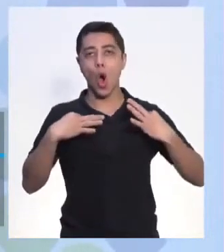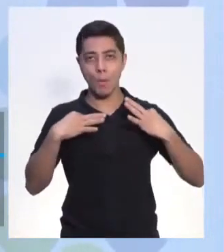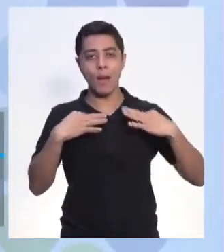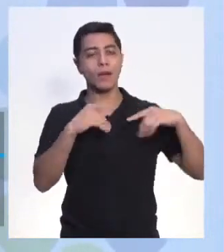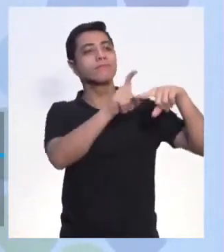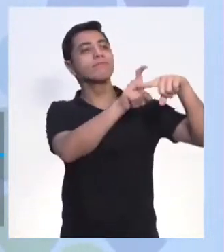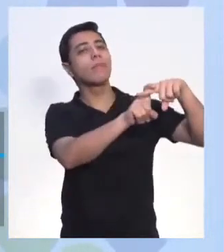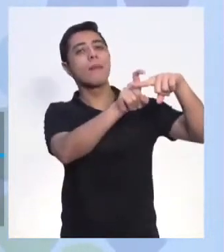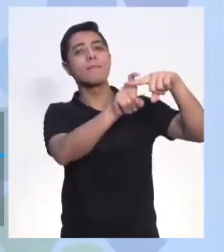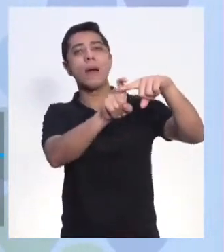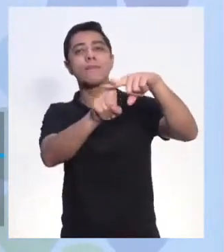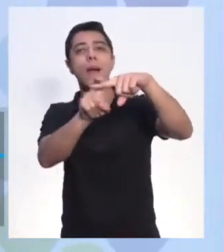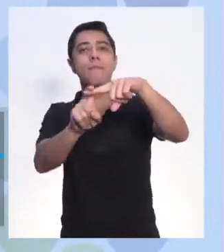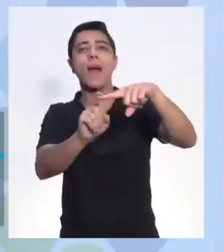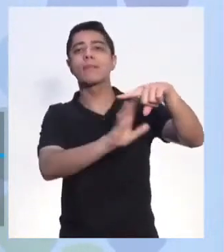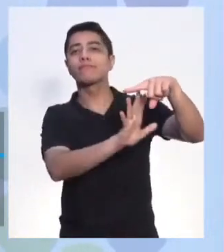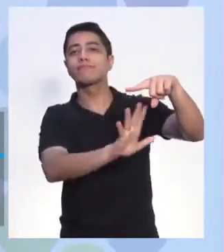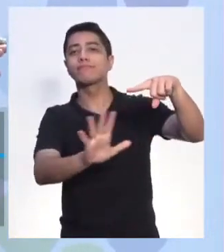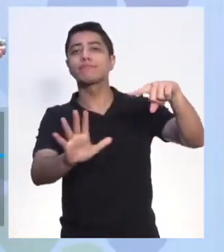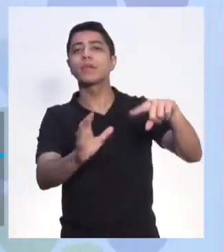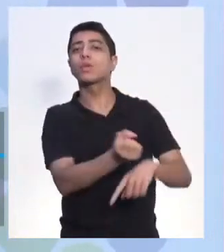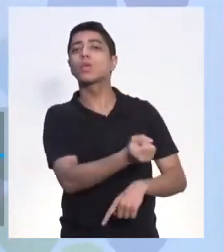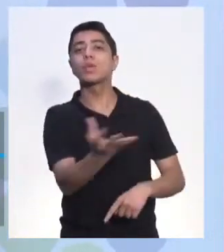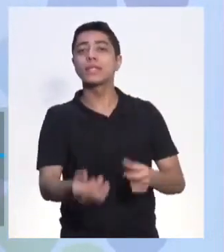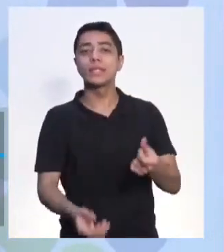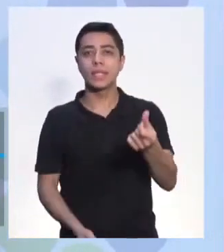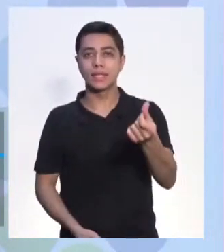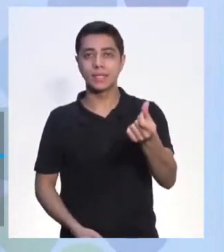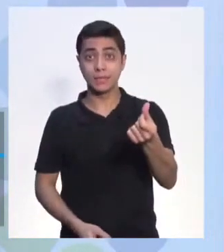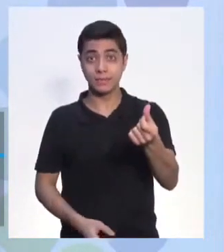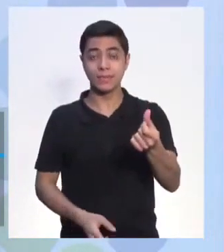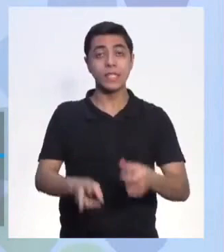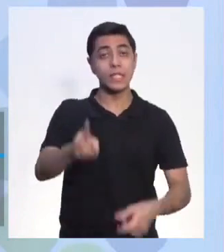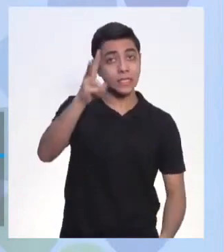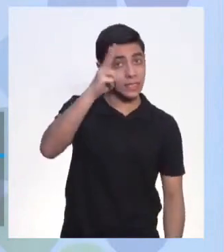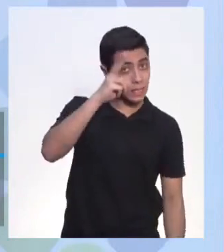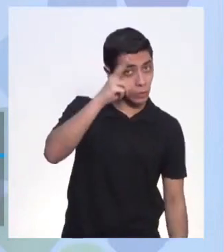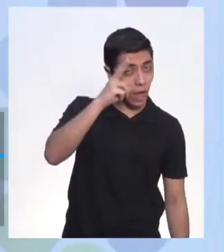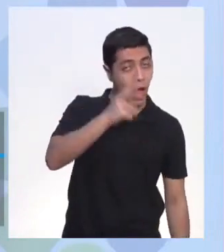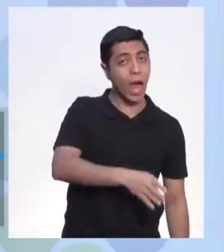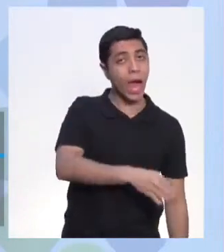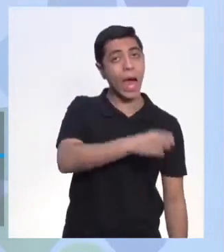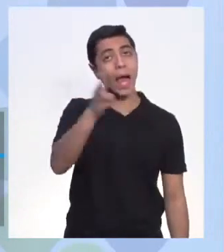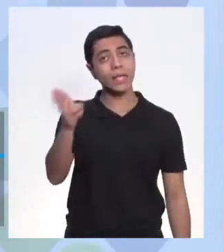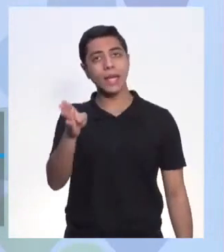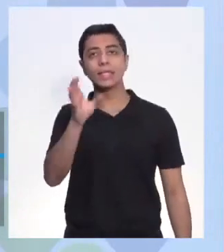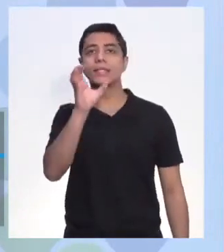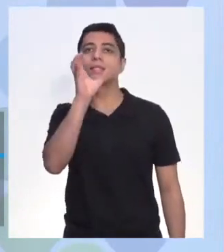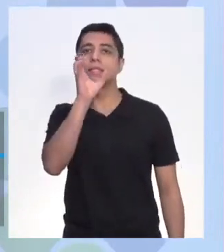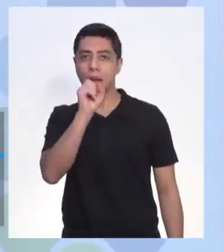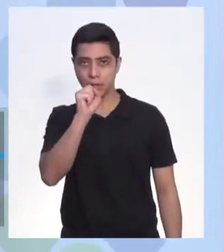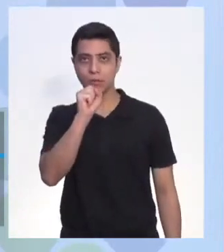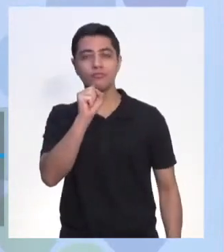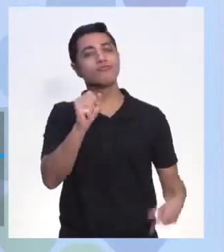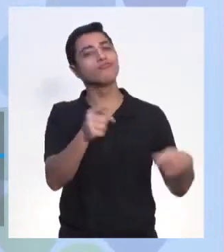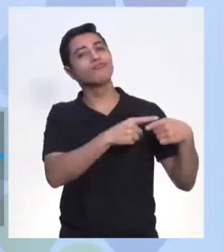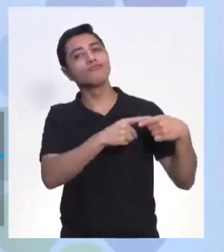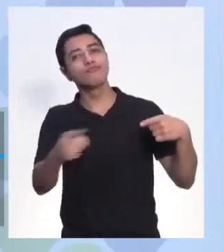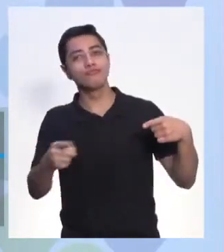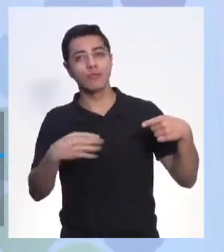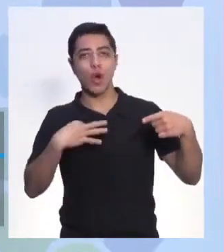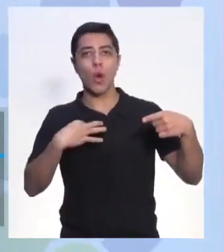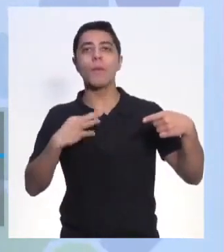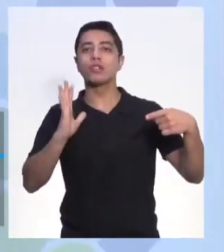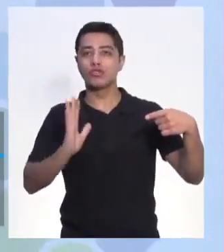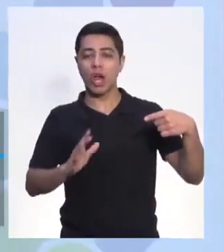os 6 conjuntos de segunda a sábado, de tal forma que na próxima semana ela não